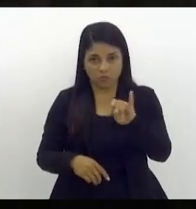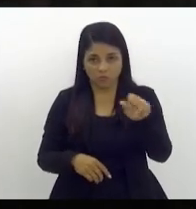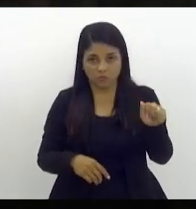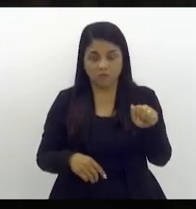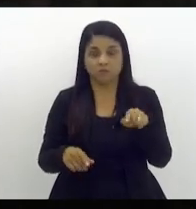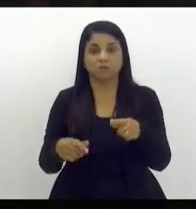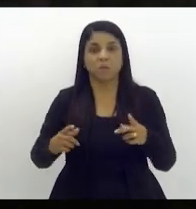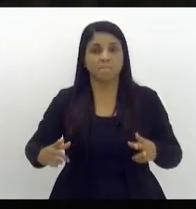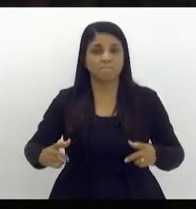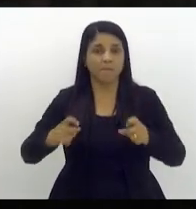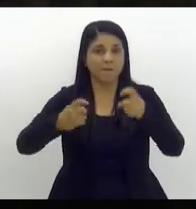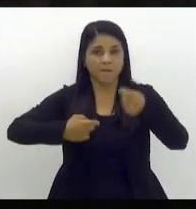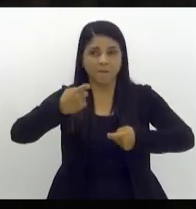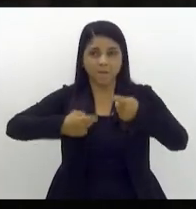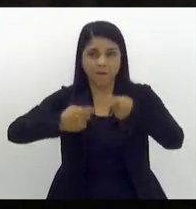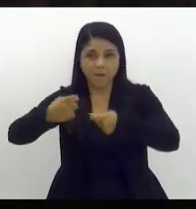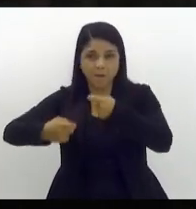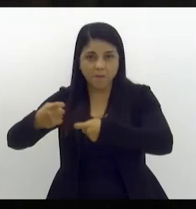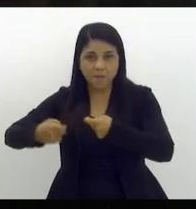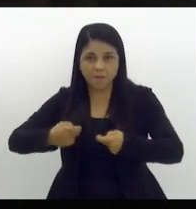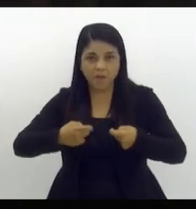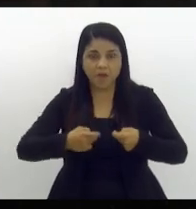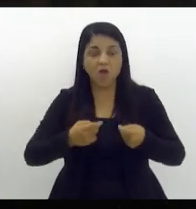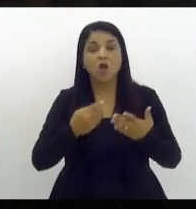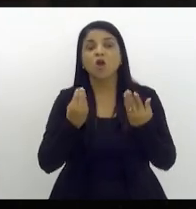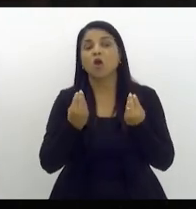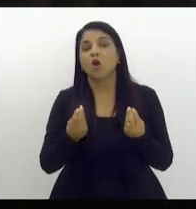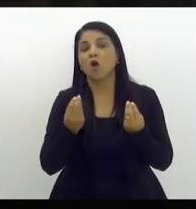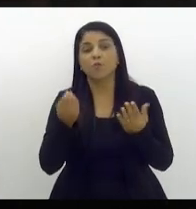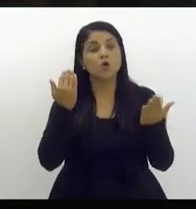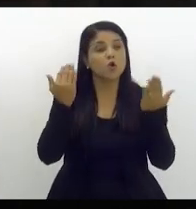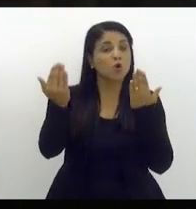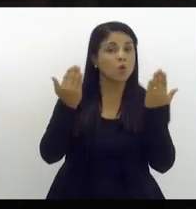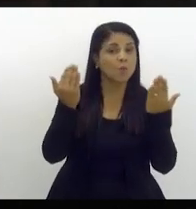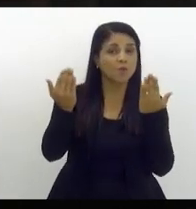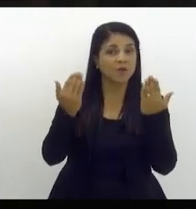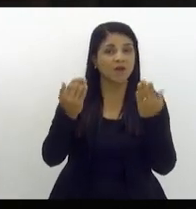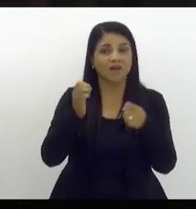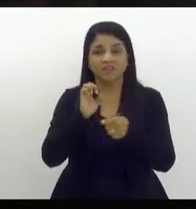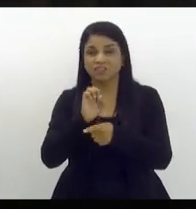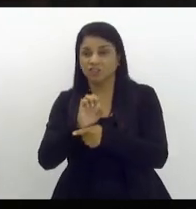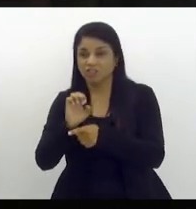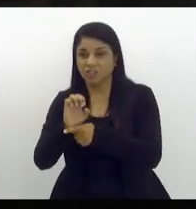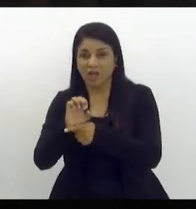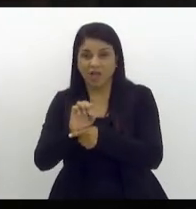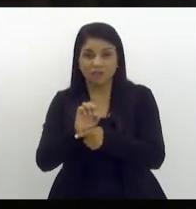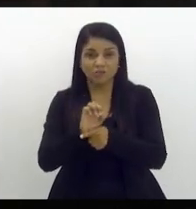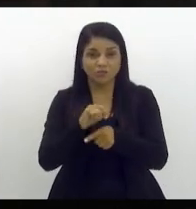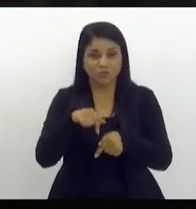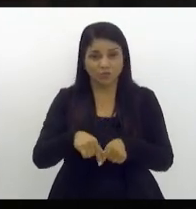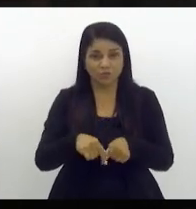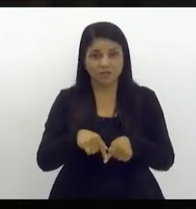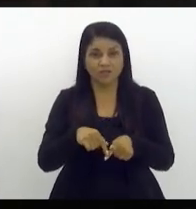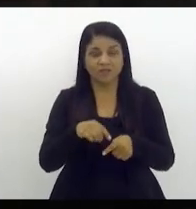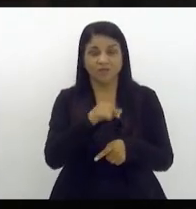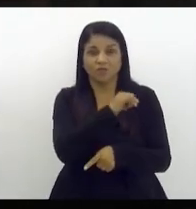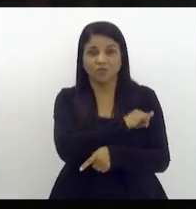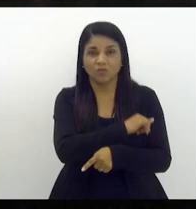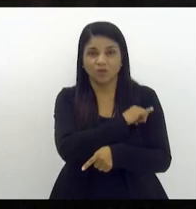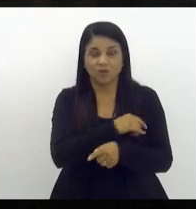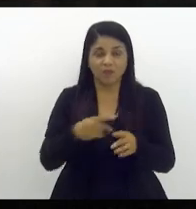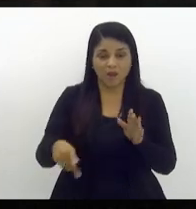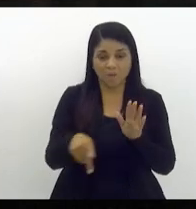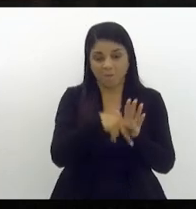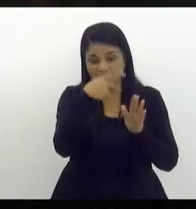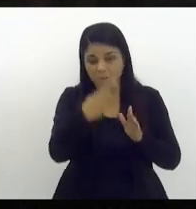Ucrânia e Rússia. E, nossa, como vamos comparar dois estados-nação em guerra com um estado abrindo guerra contra a sua